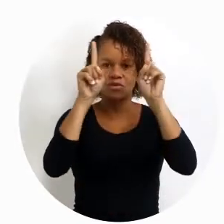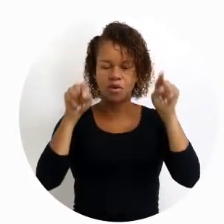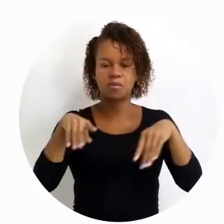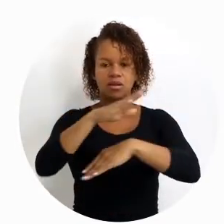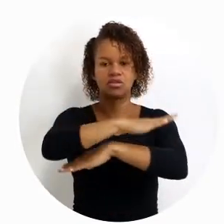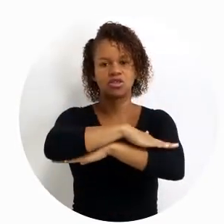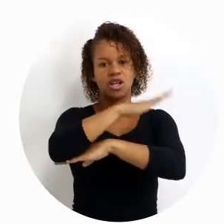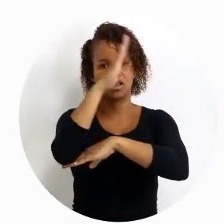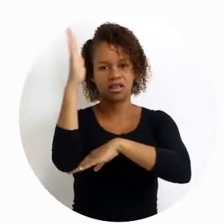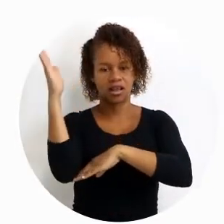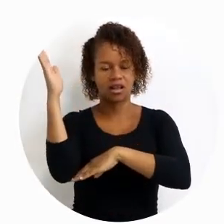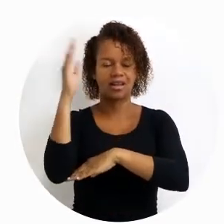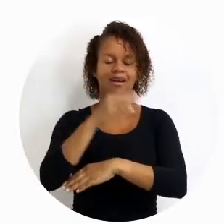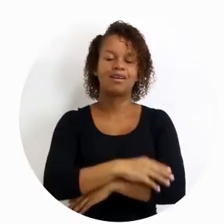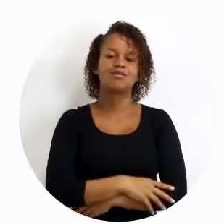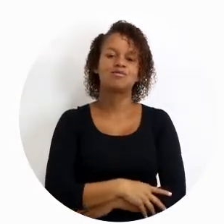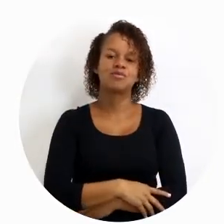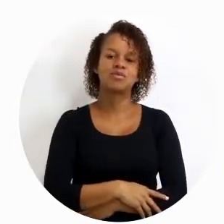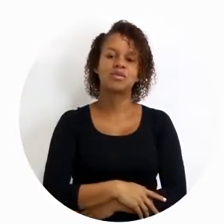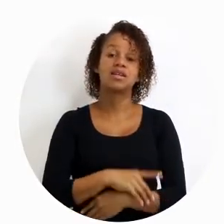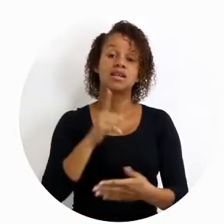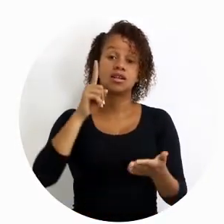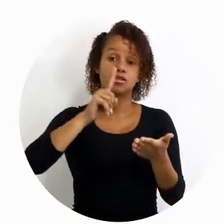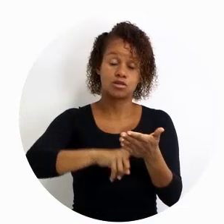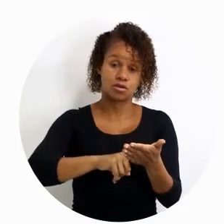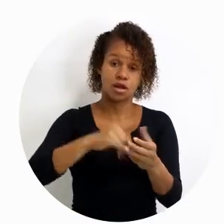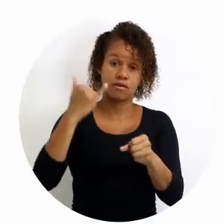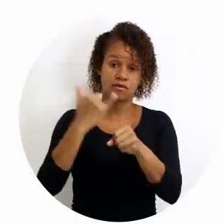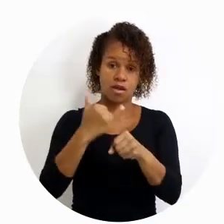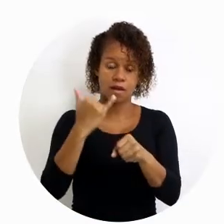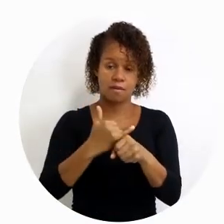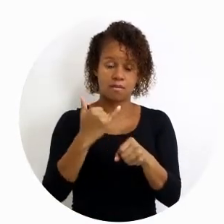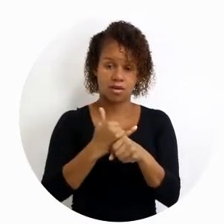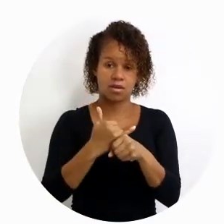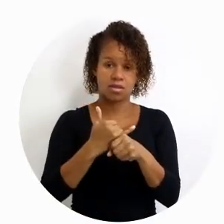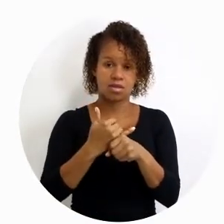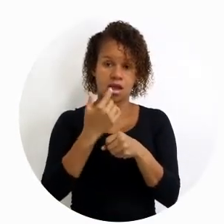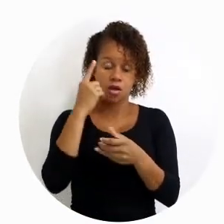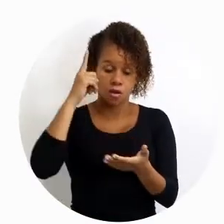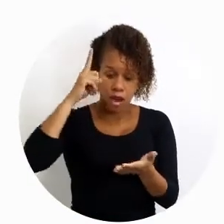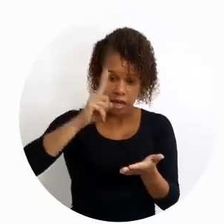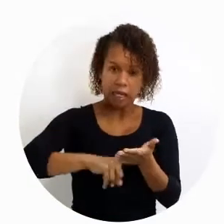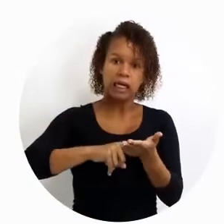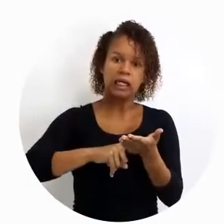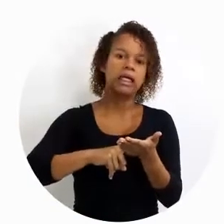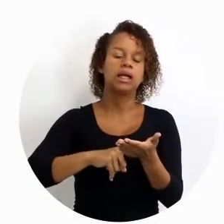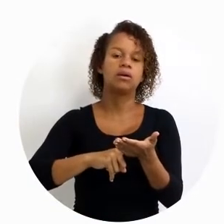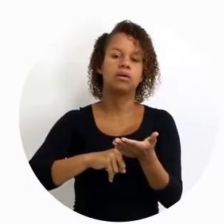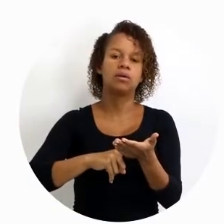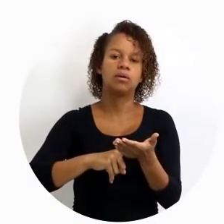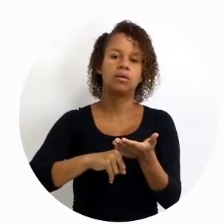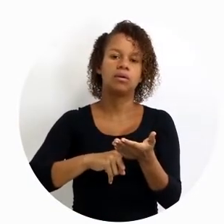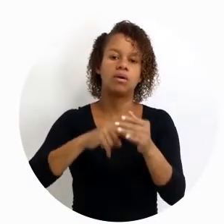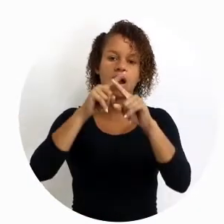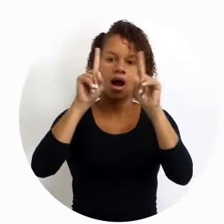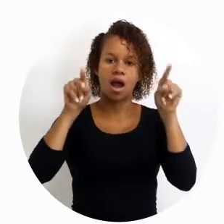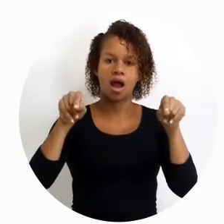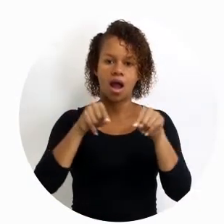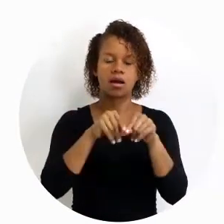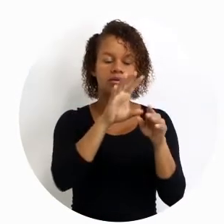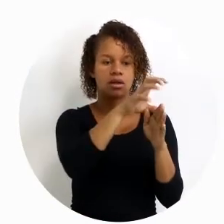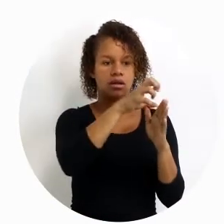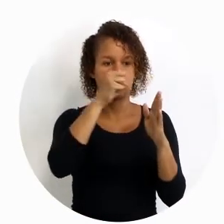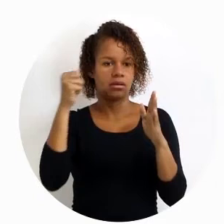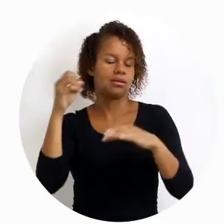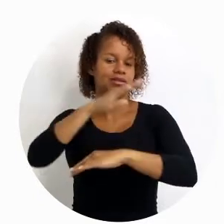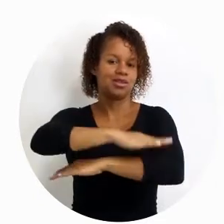do formato da janela e, selecionando a ferramenta de extrusão, eu clico sobre a área